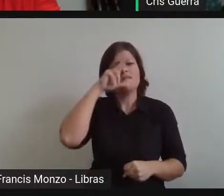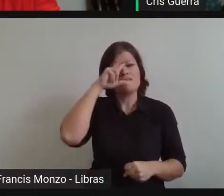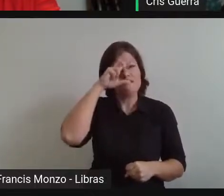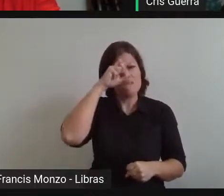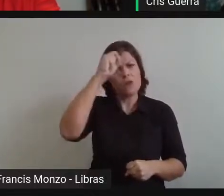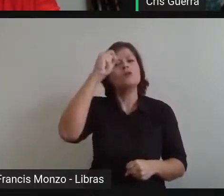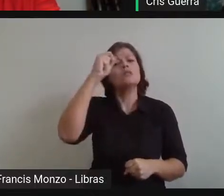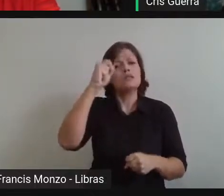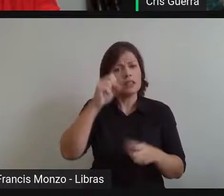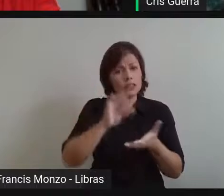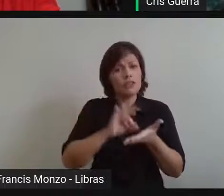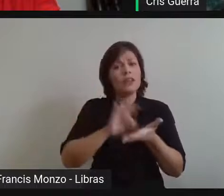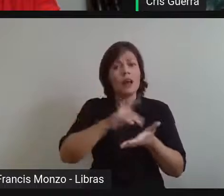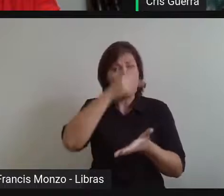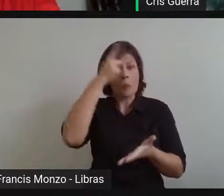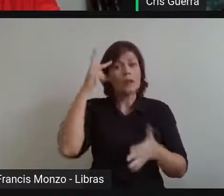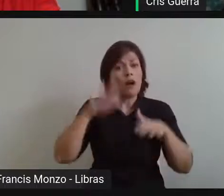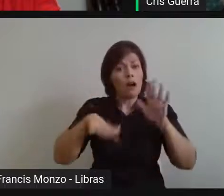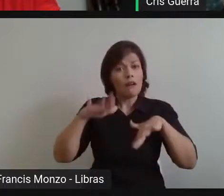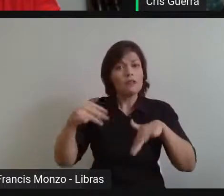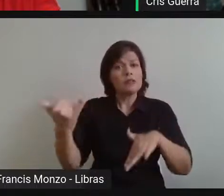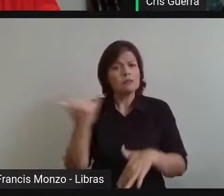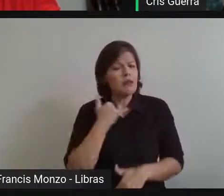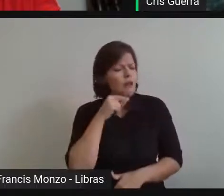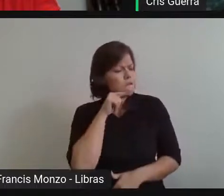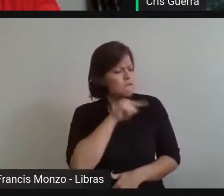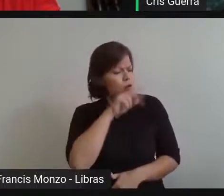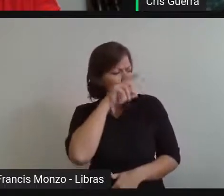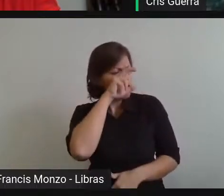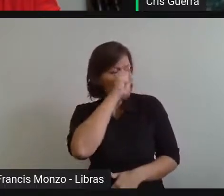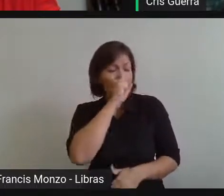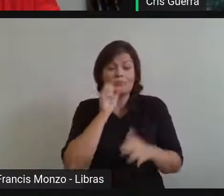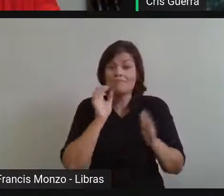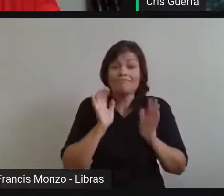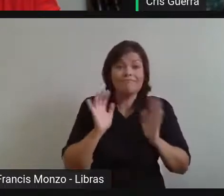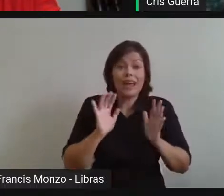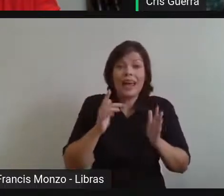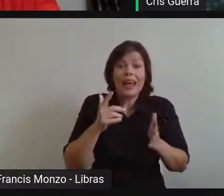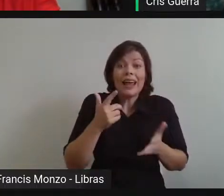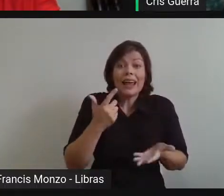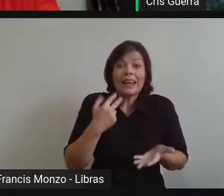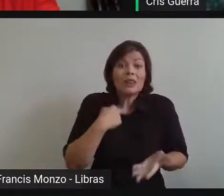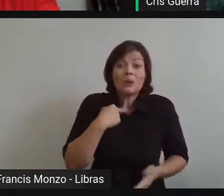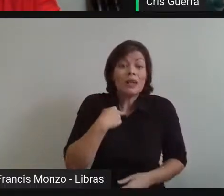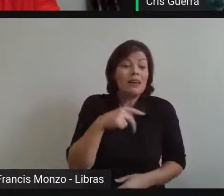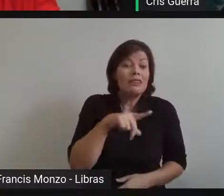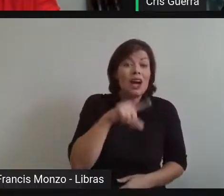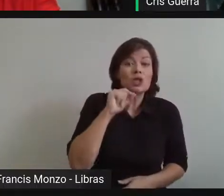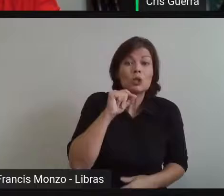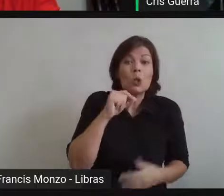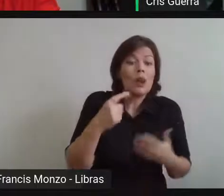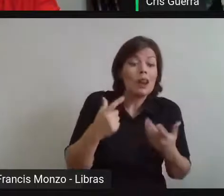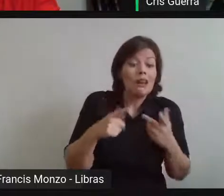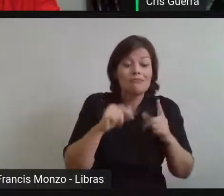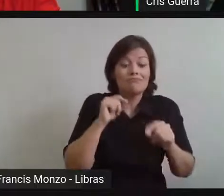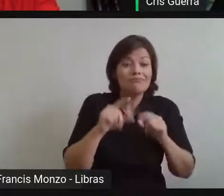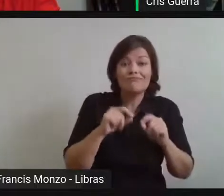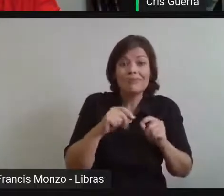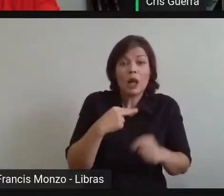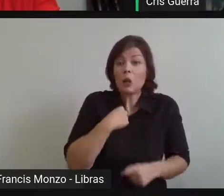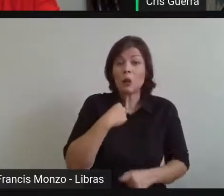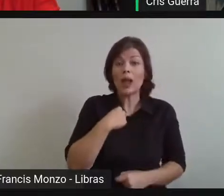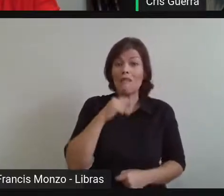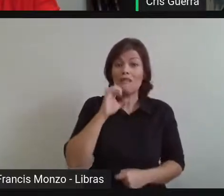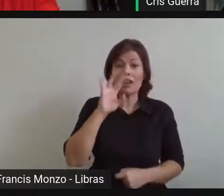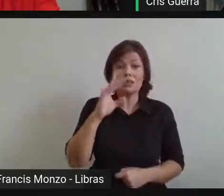ter opção, gente, é uma coisa muito poderosa. A gente pode descobrir nesse momento tantas coisas que a